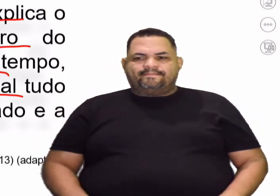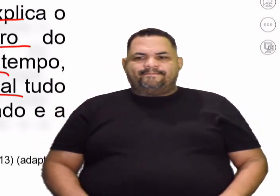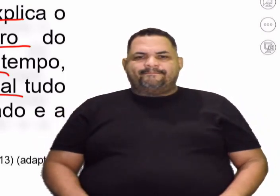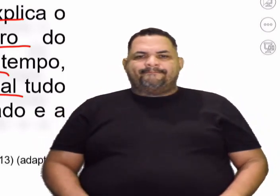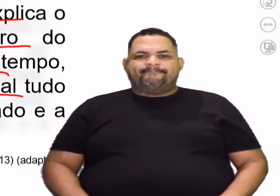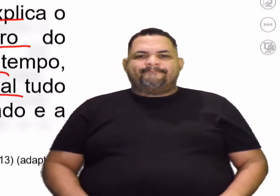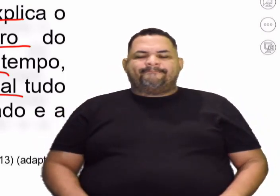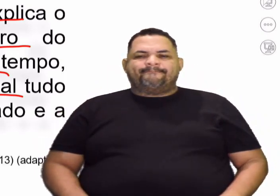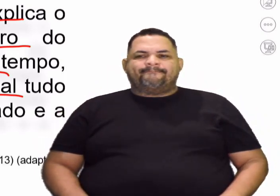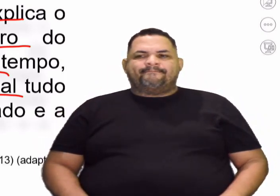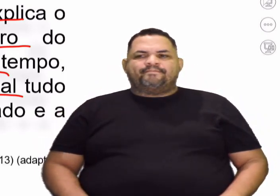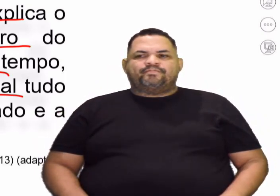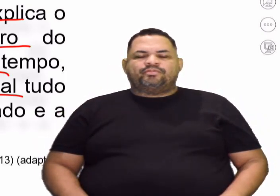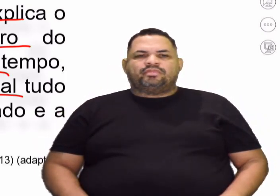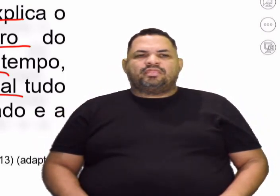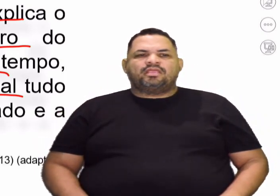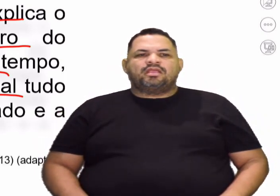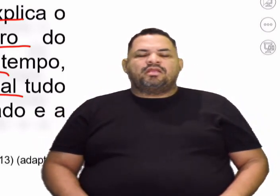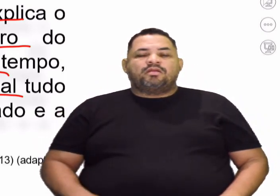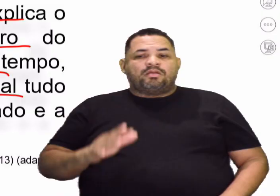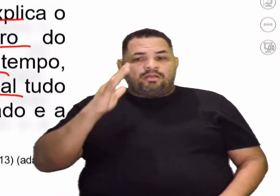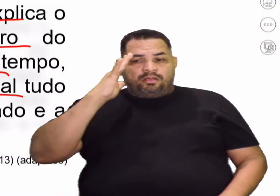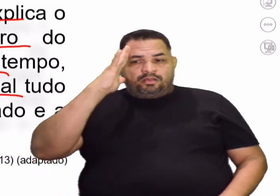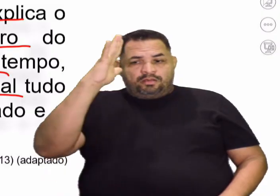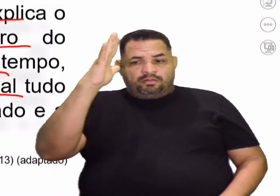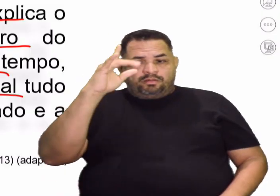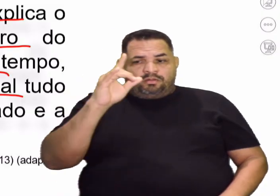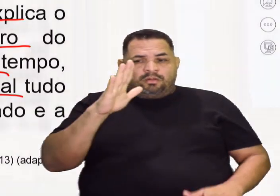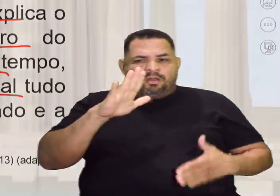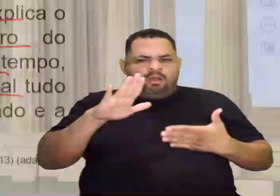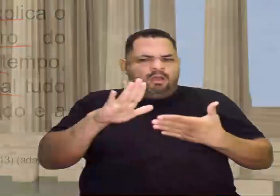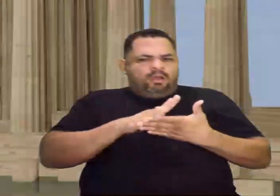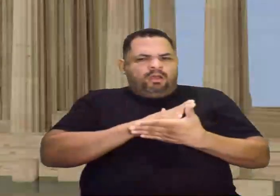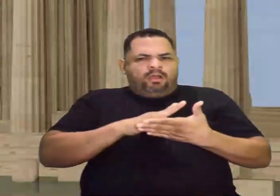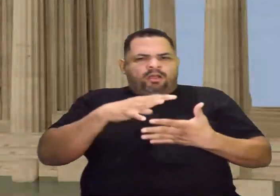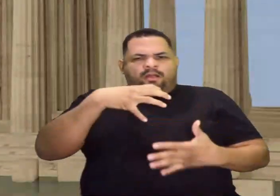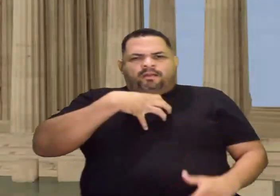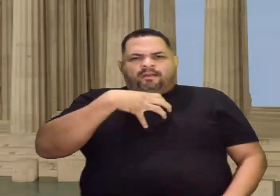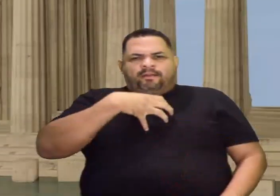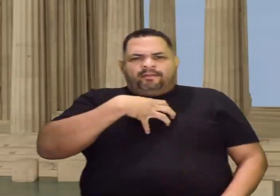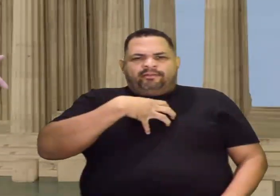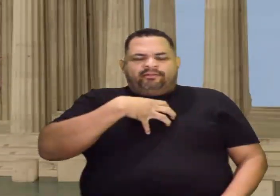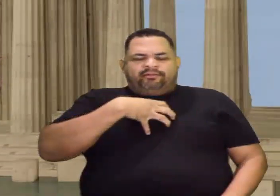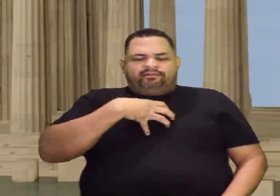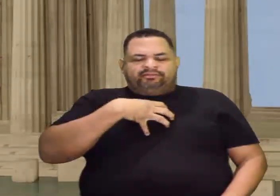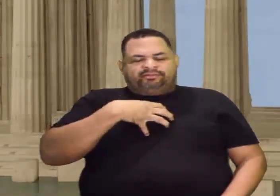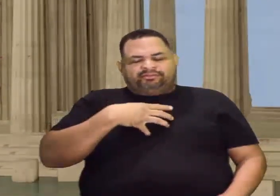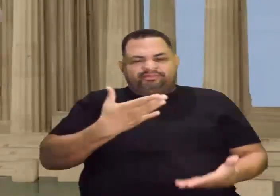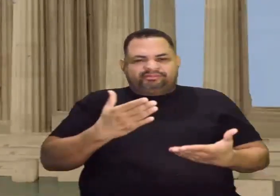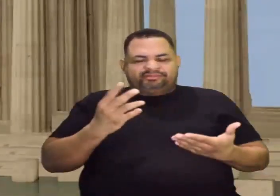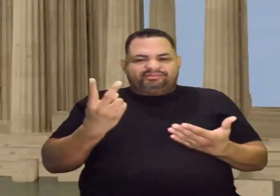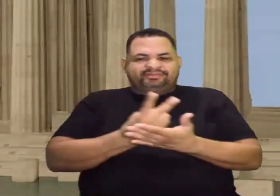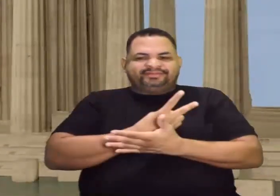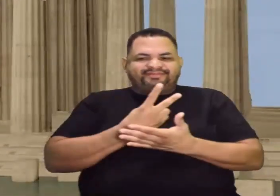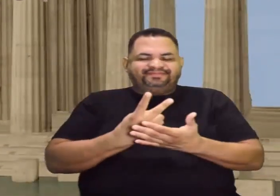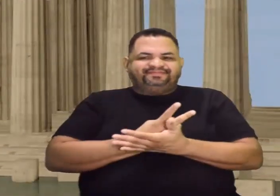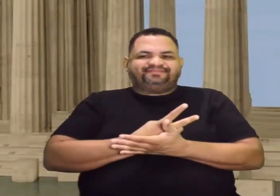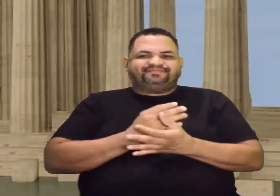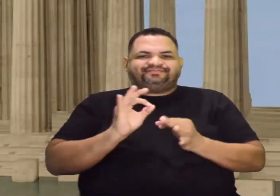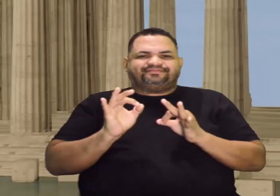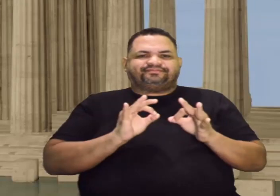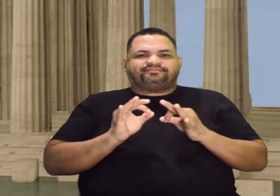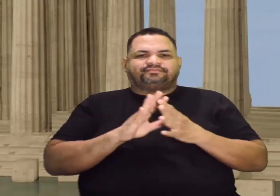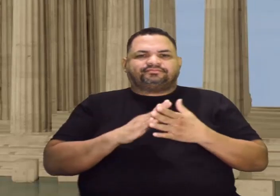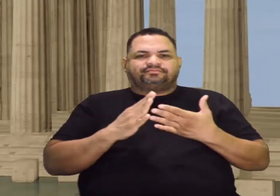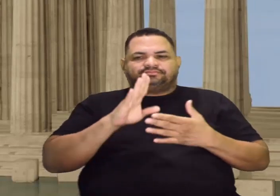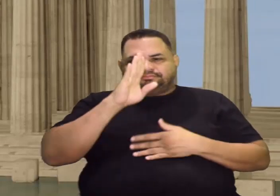subordinado. Interessante, né? Imagine a gente, às vezes a gente se sente no lado errado, claro, se sente o centro, né?